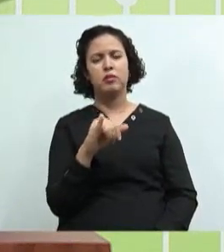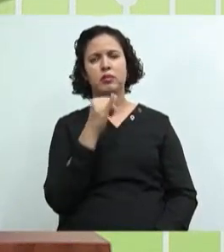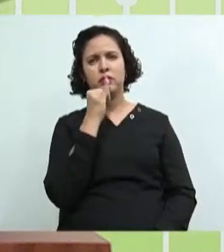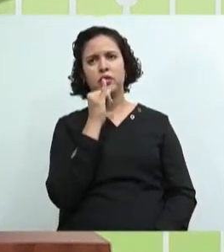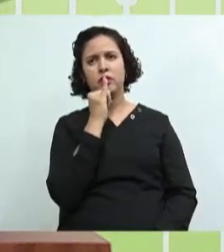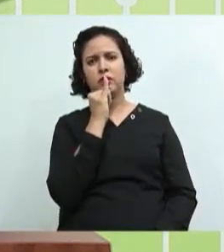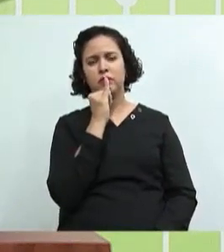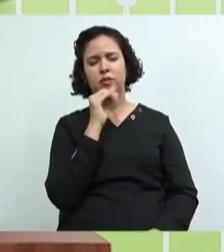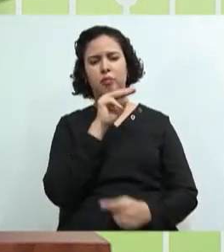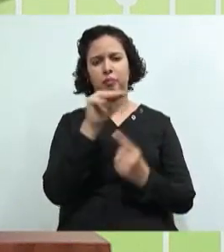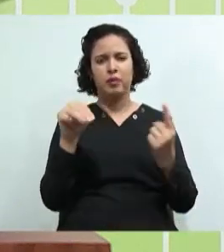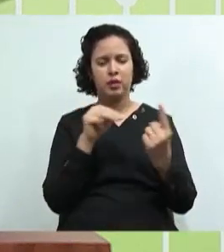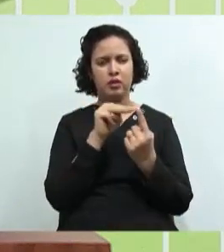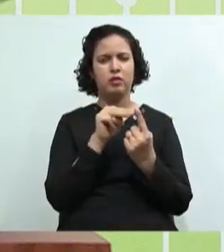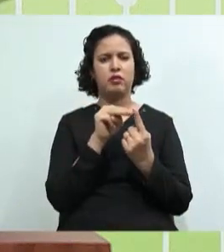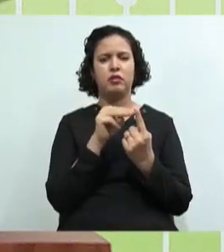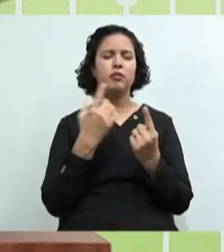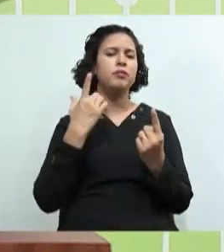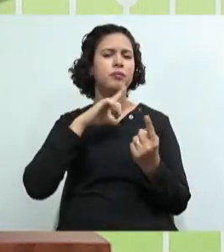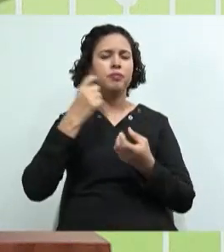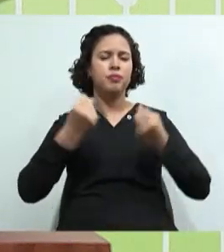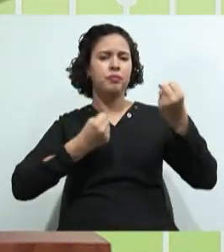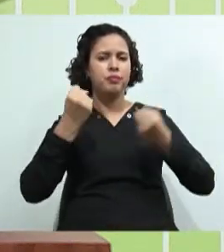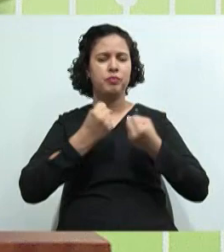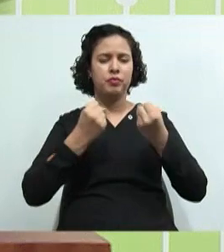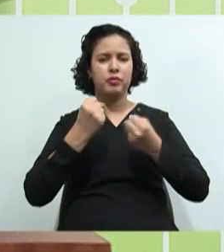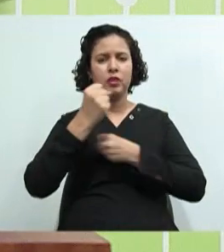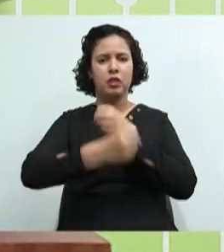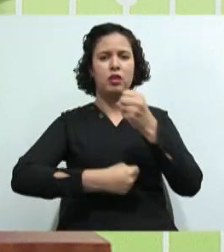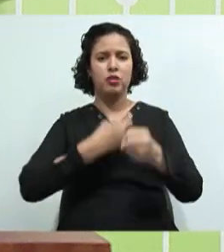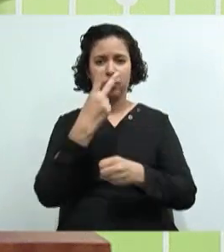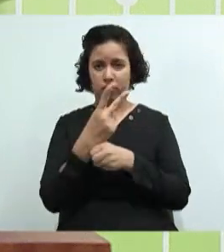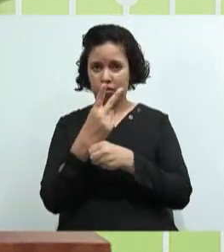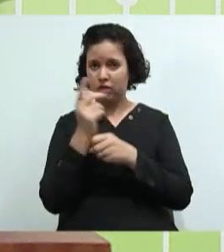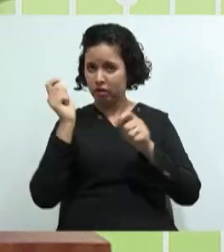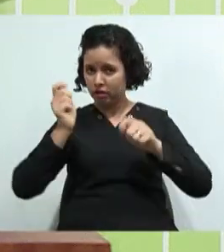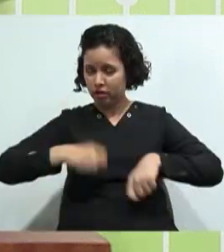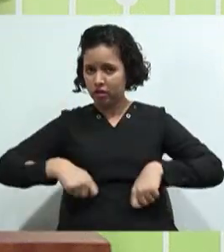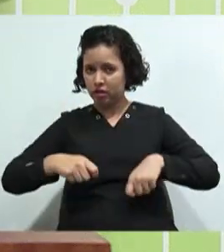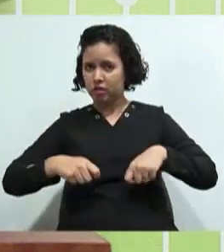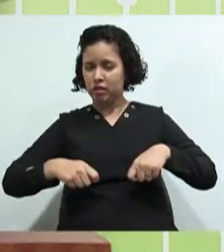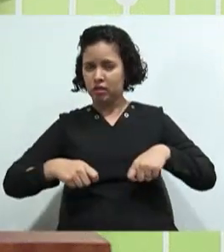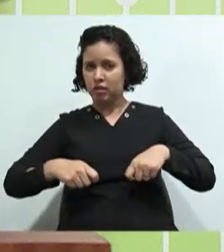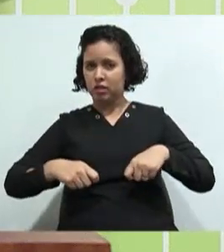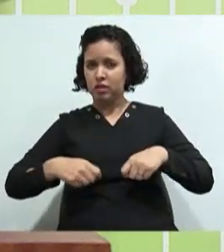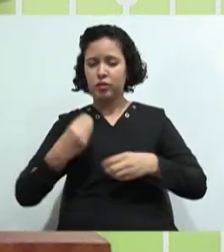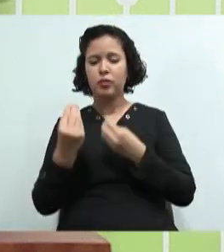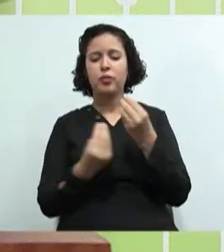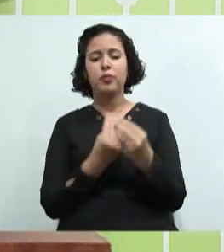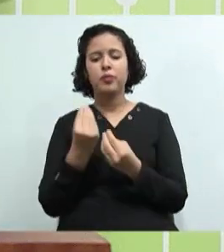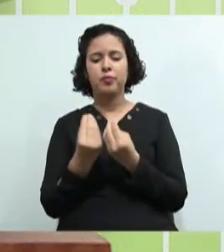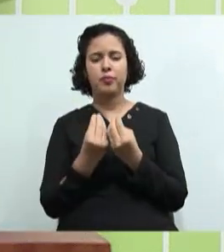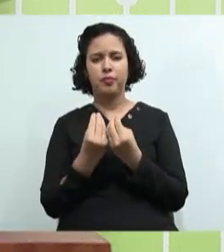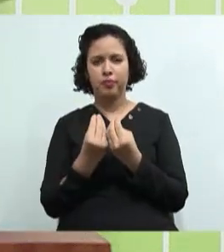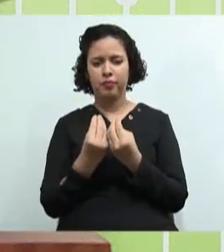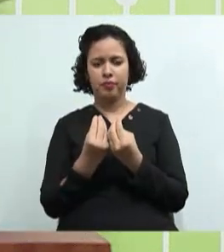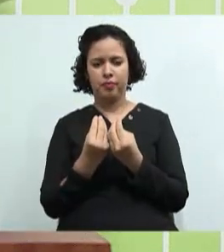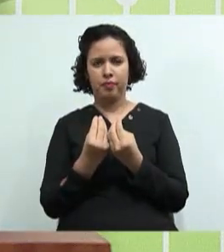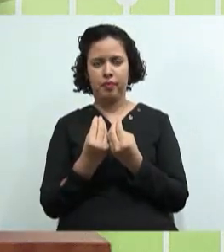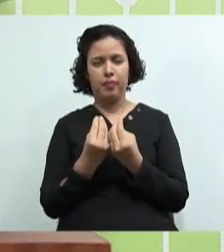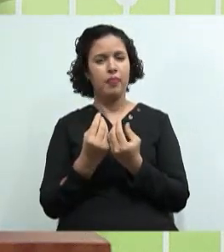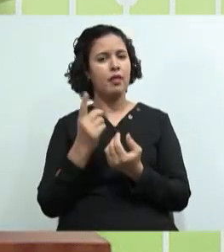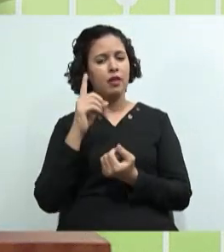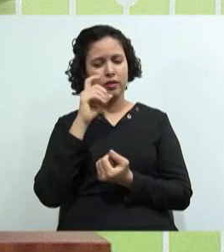2 anos, ela é mensurável? Você consegue medir aqui 2 anos comprar essa Ferrari?